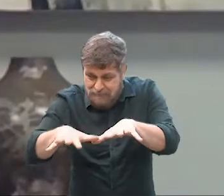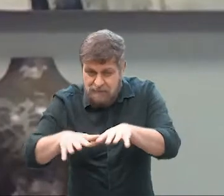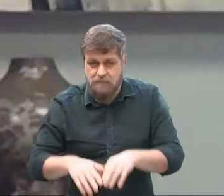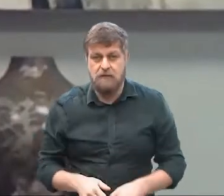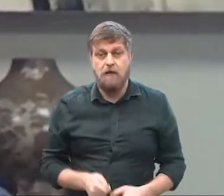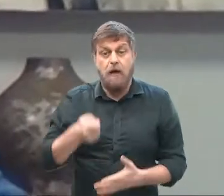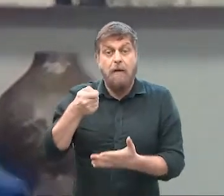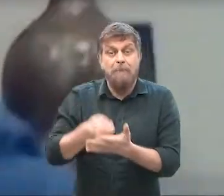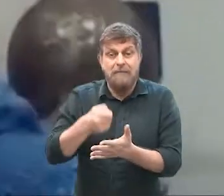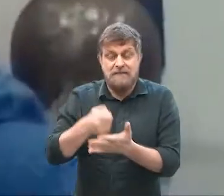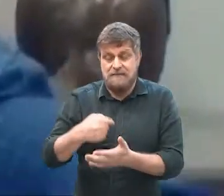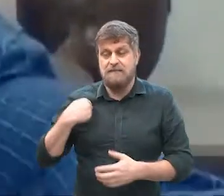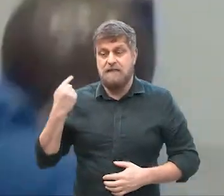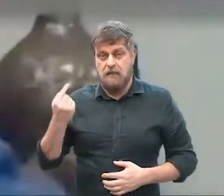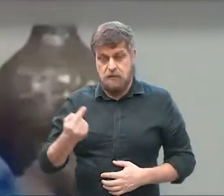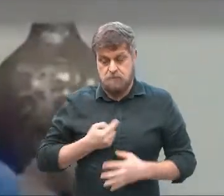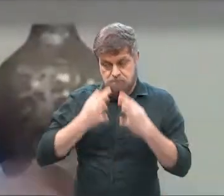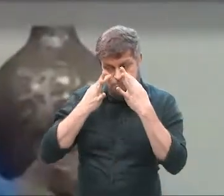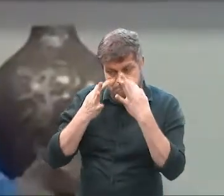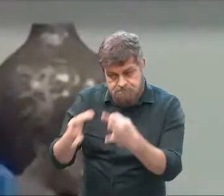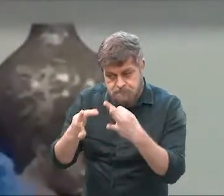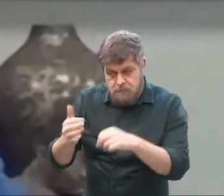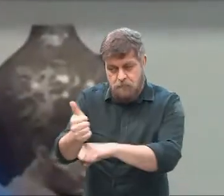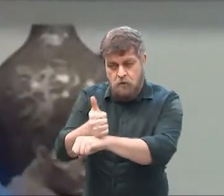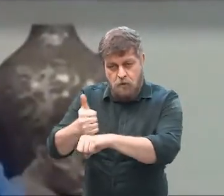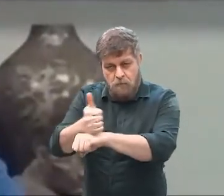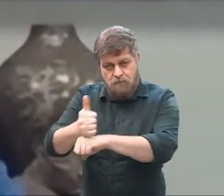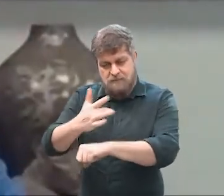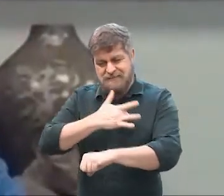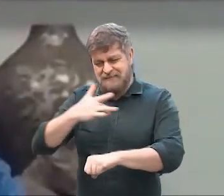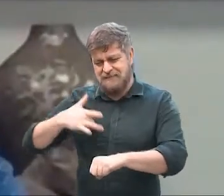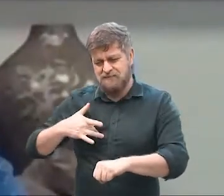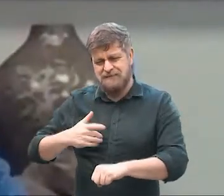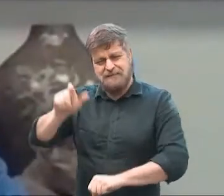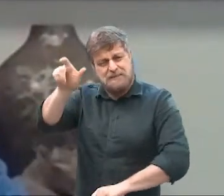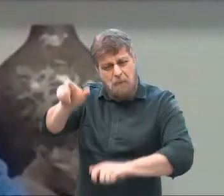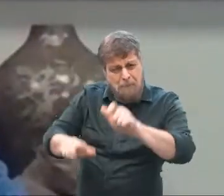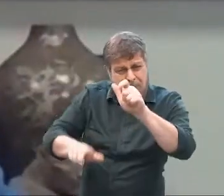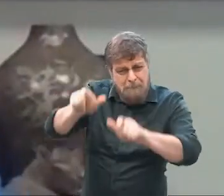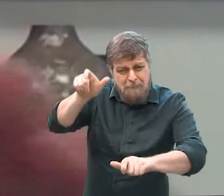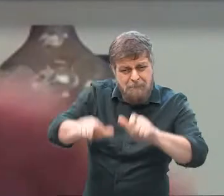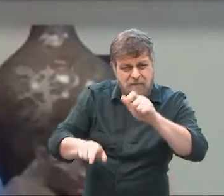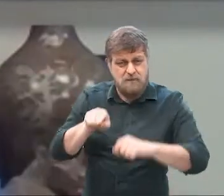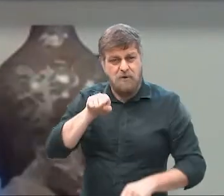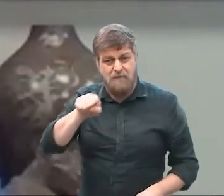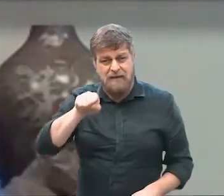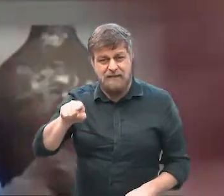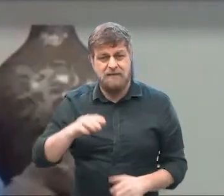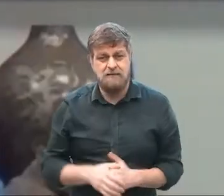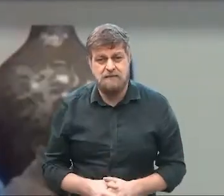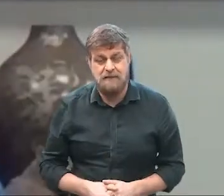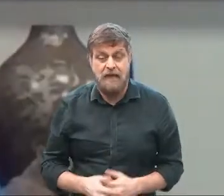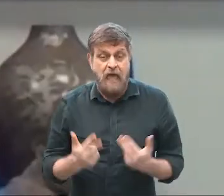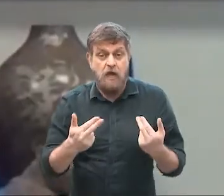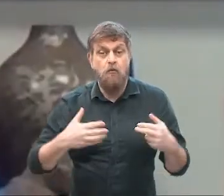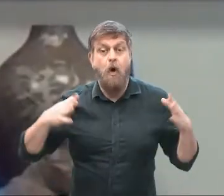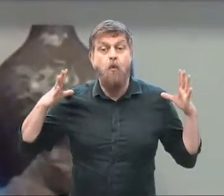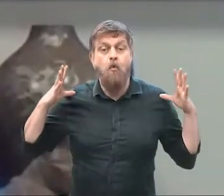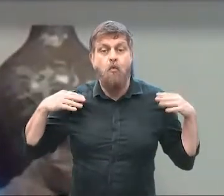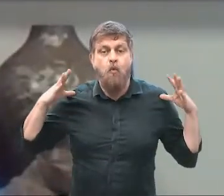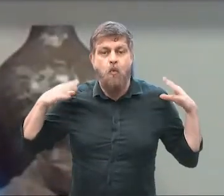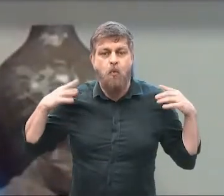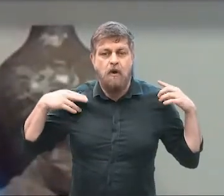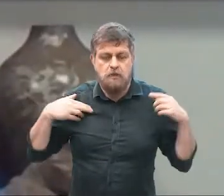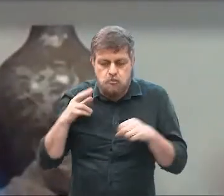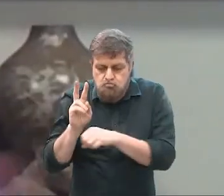nós devemos nos curvar a esses profissionais. São pessoas, são nossos anjos da guarda. Eu acho que eu posso